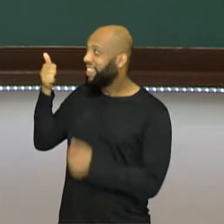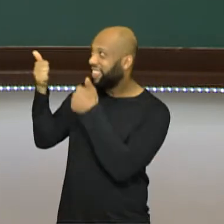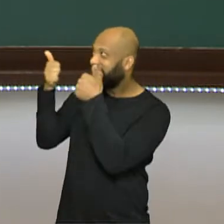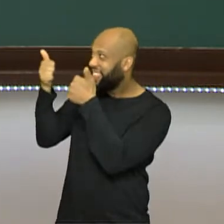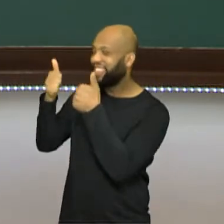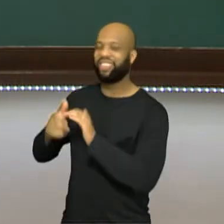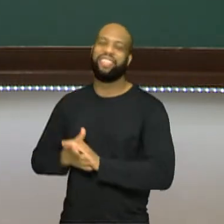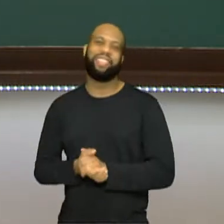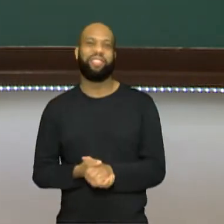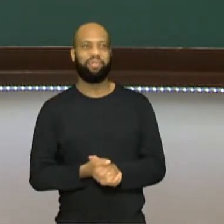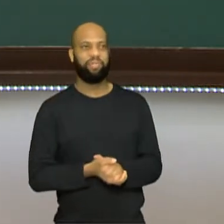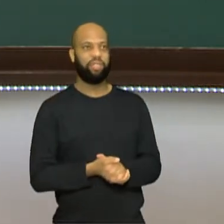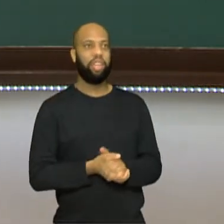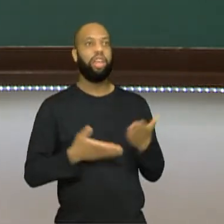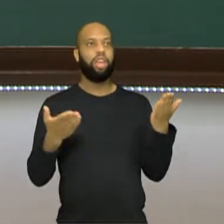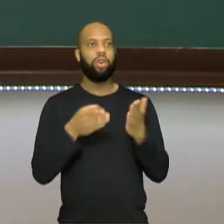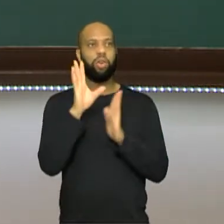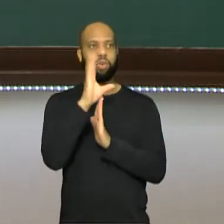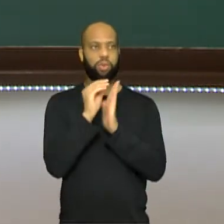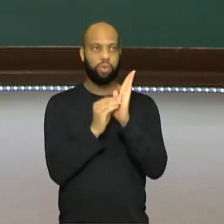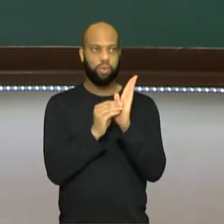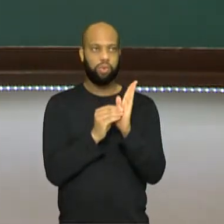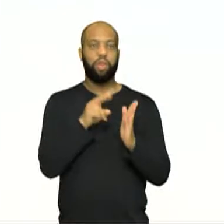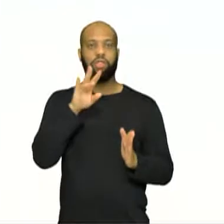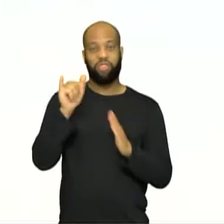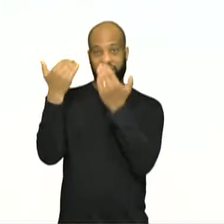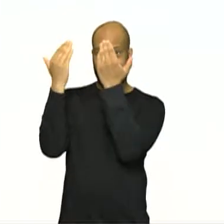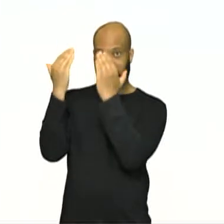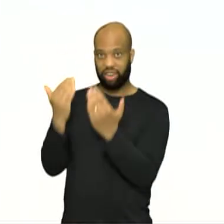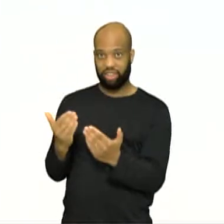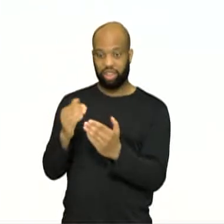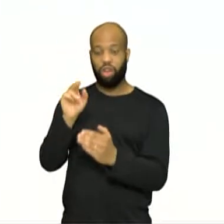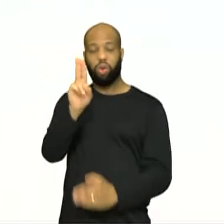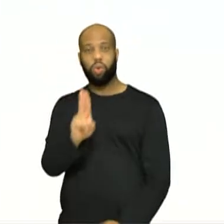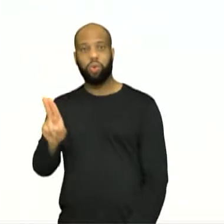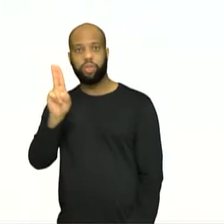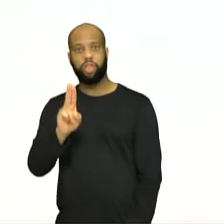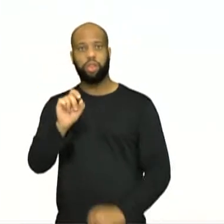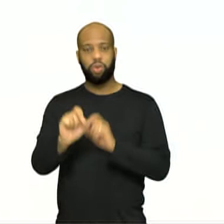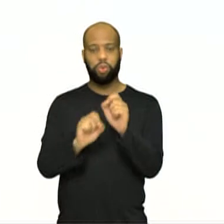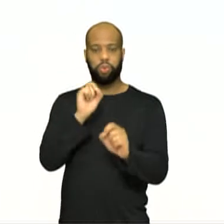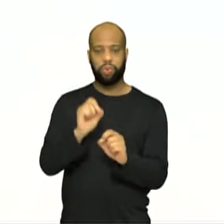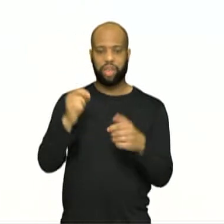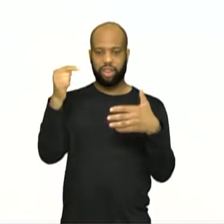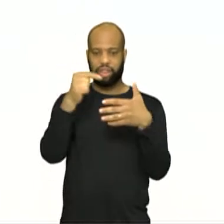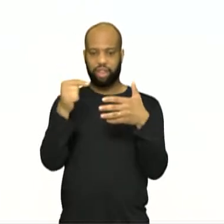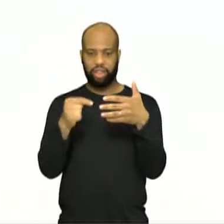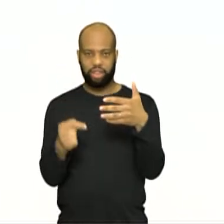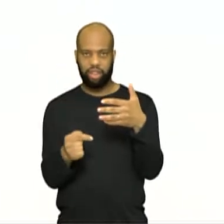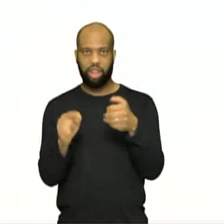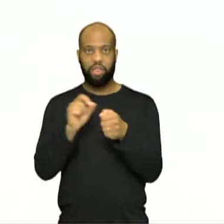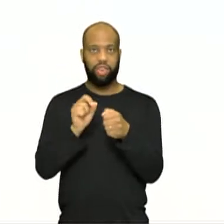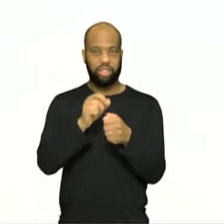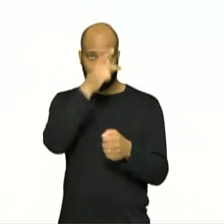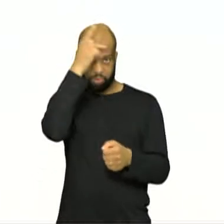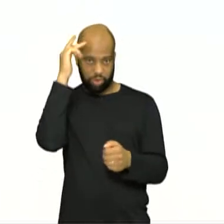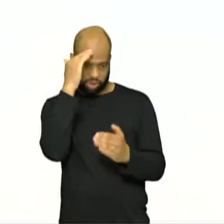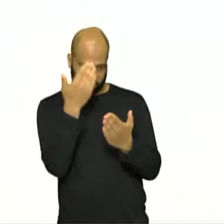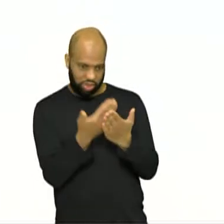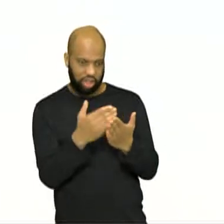bem? Vamos aos conteúdos? Analisar o uso de recursos persuasivos em